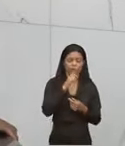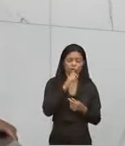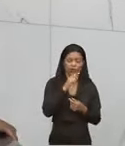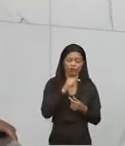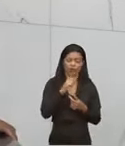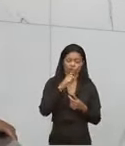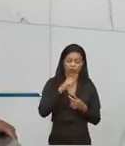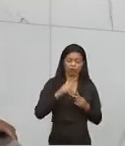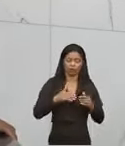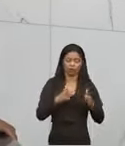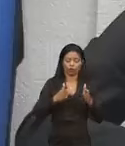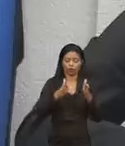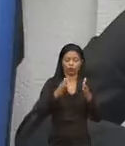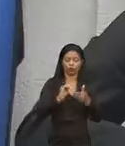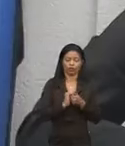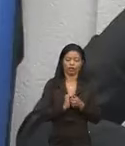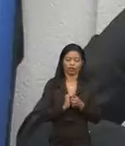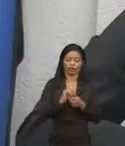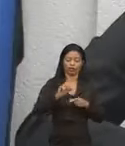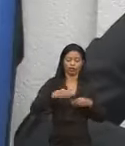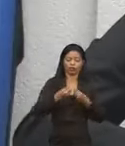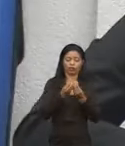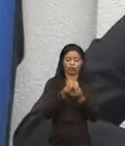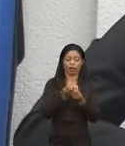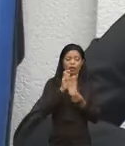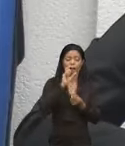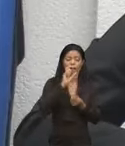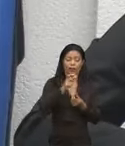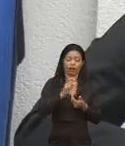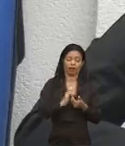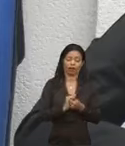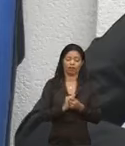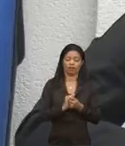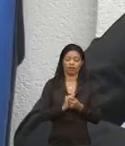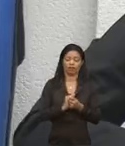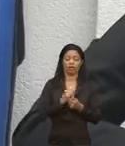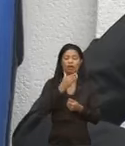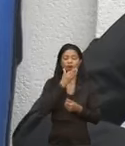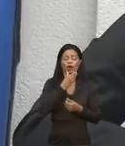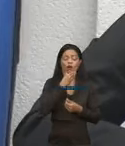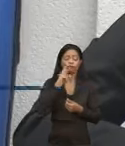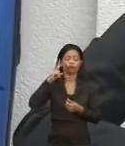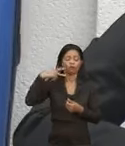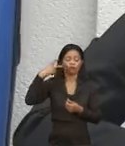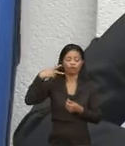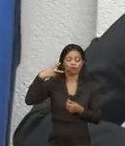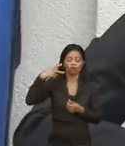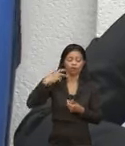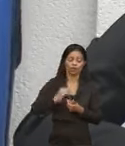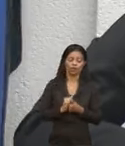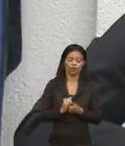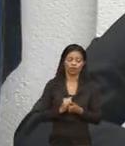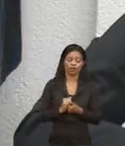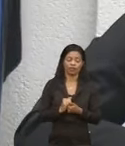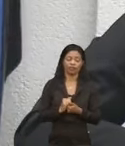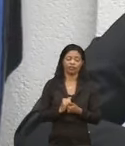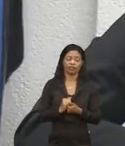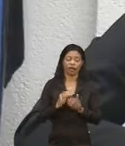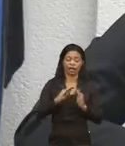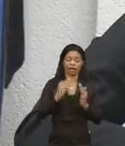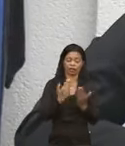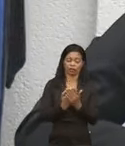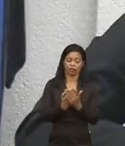Vossa Excelência para contribuir. Pois é, vereador Niltinho, é verdade, a Escola Mascarenhas iniciou uma grande